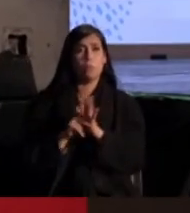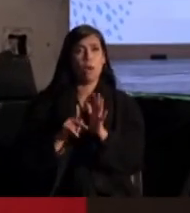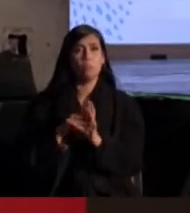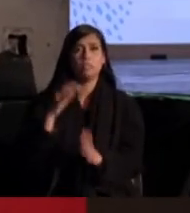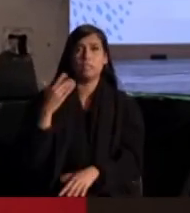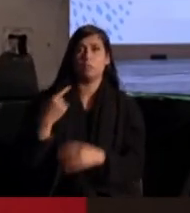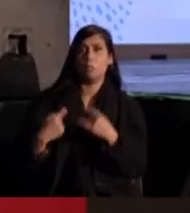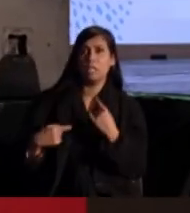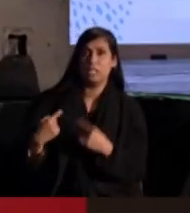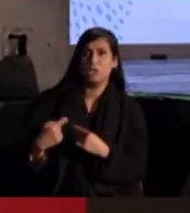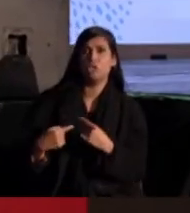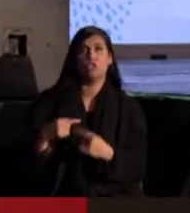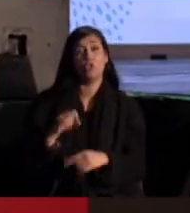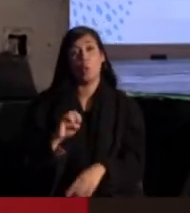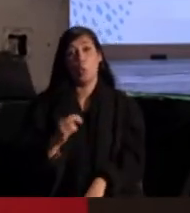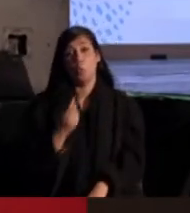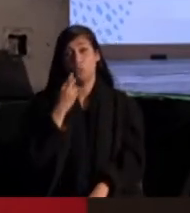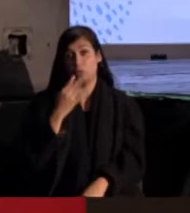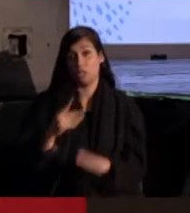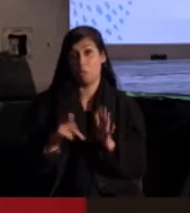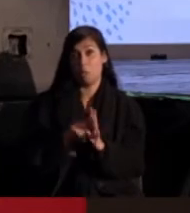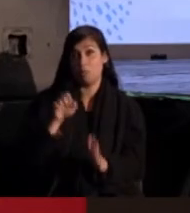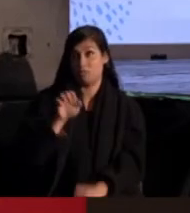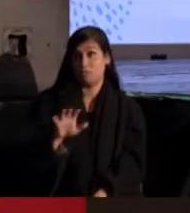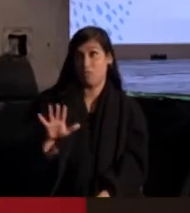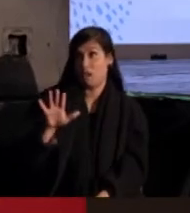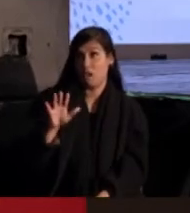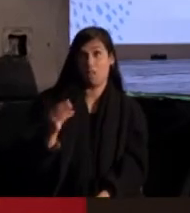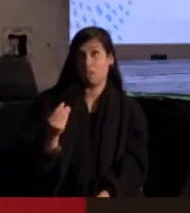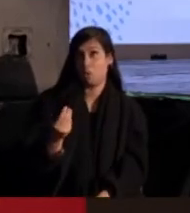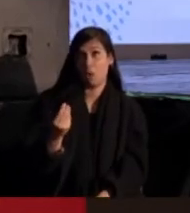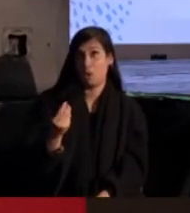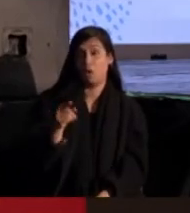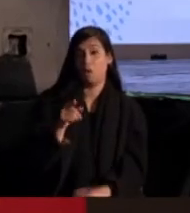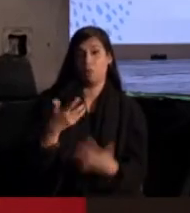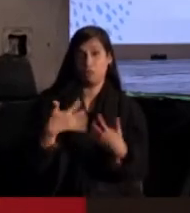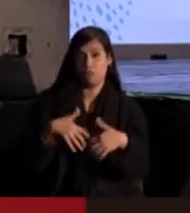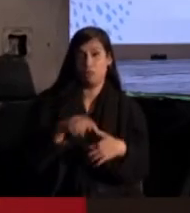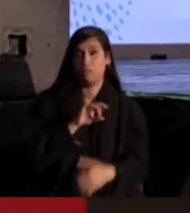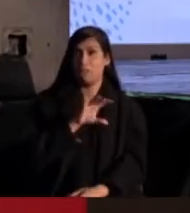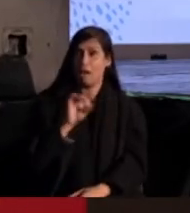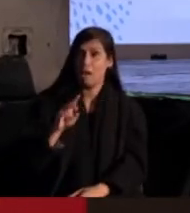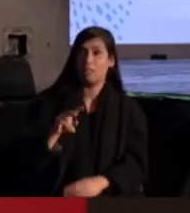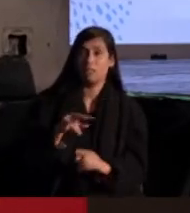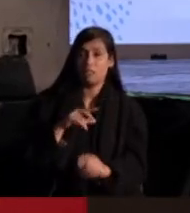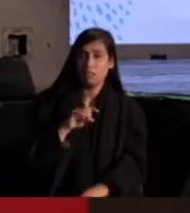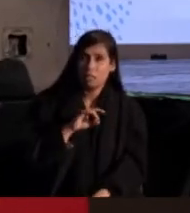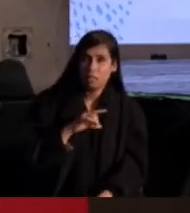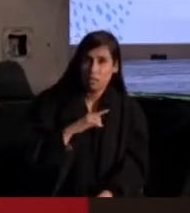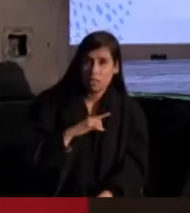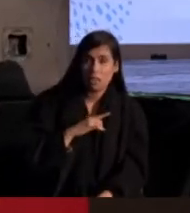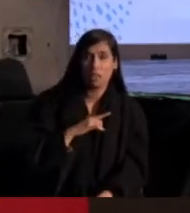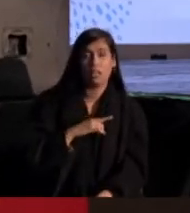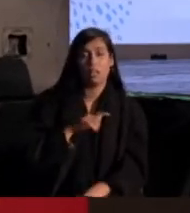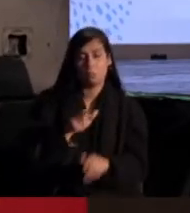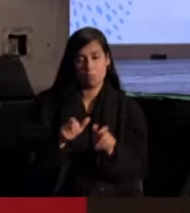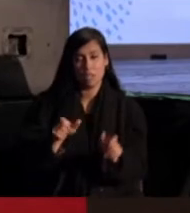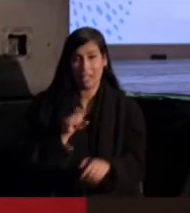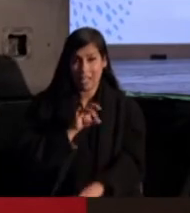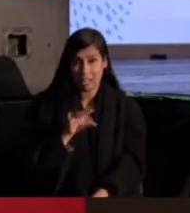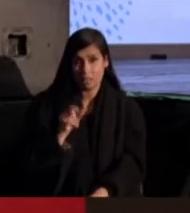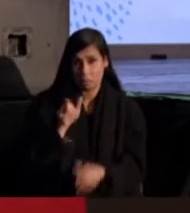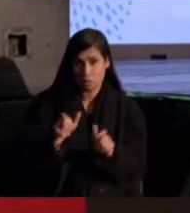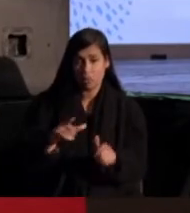teorias de Estado, né? Para pensar o Estado como impedimento, né? Quando muitas vezes no momento que nós